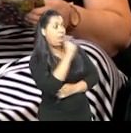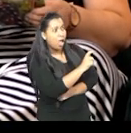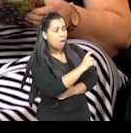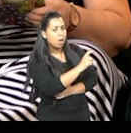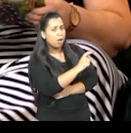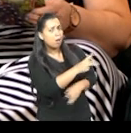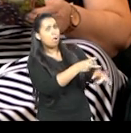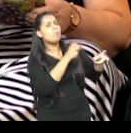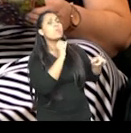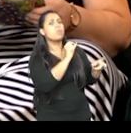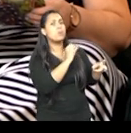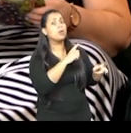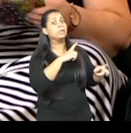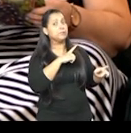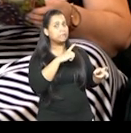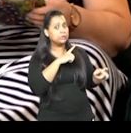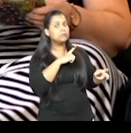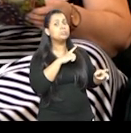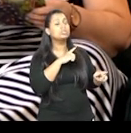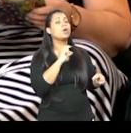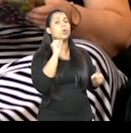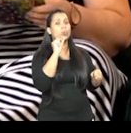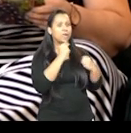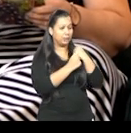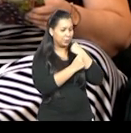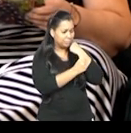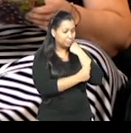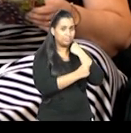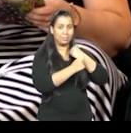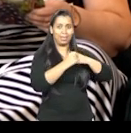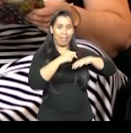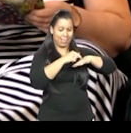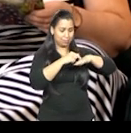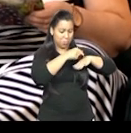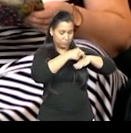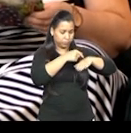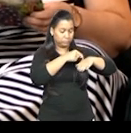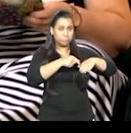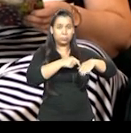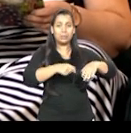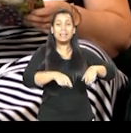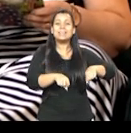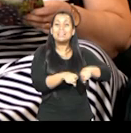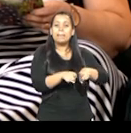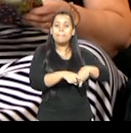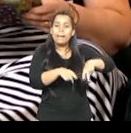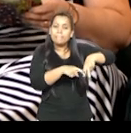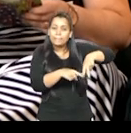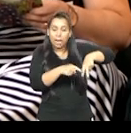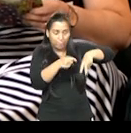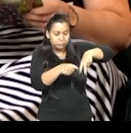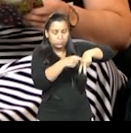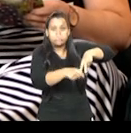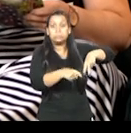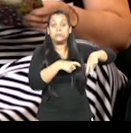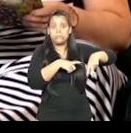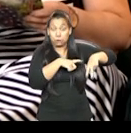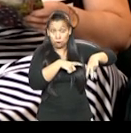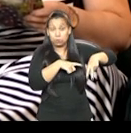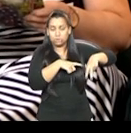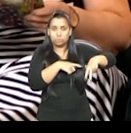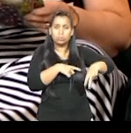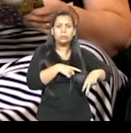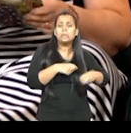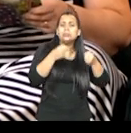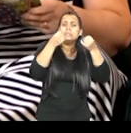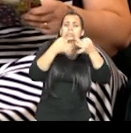possível ver que havia profundas cicatrizes nas mãos e nas pernas do velhinho. Contava-se que